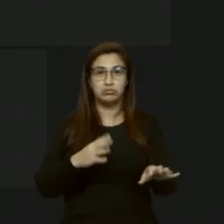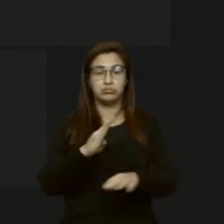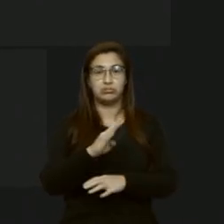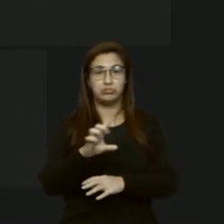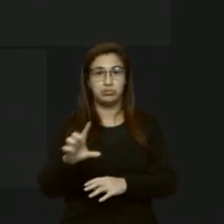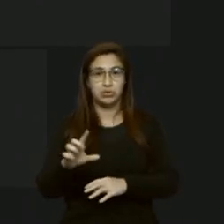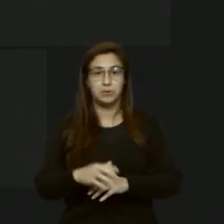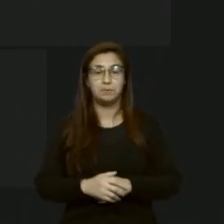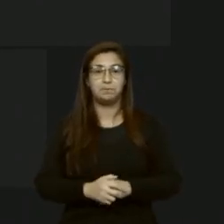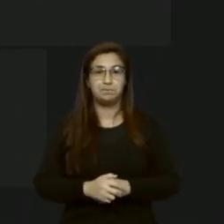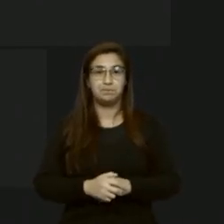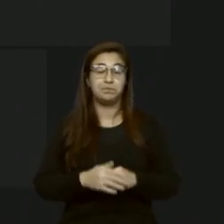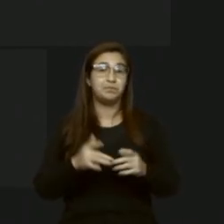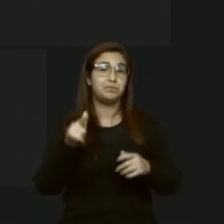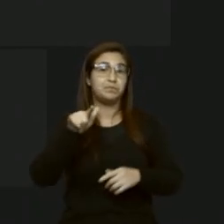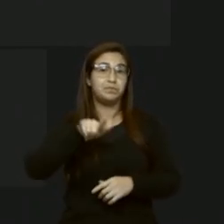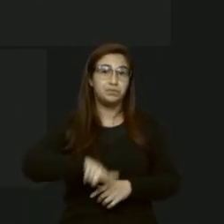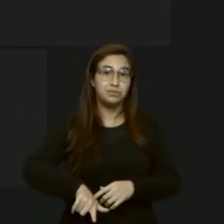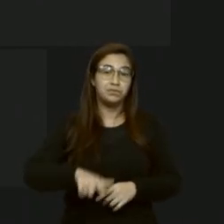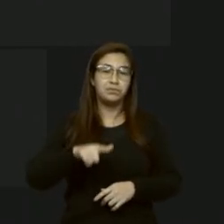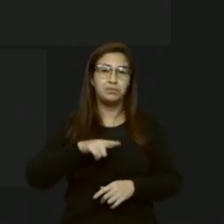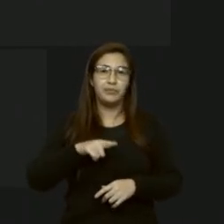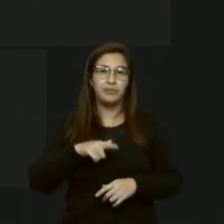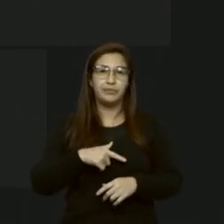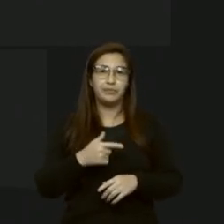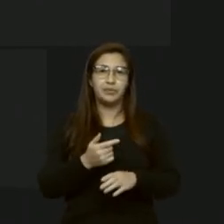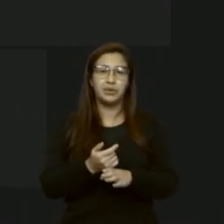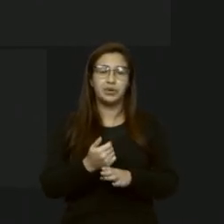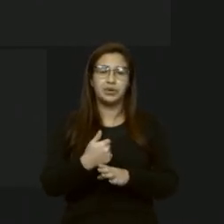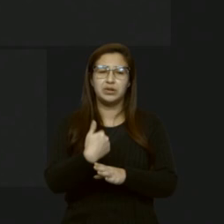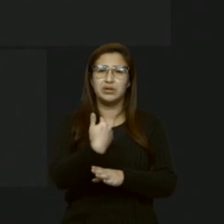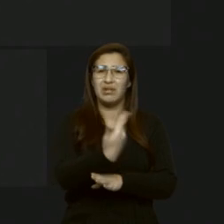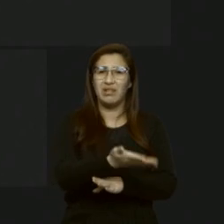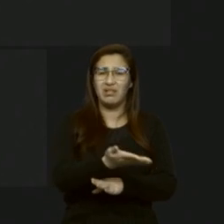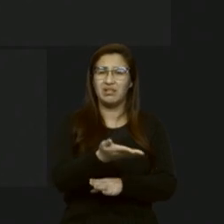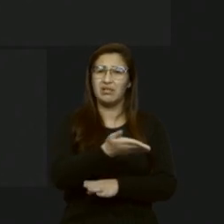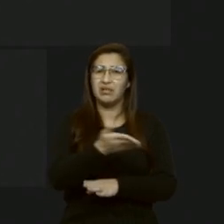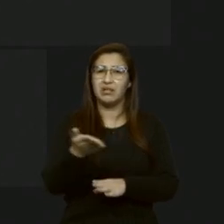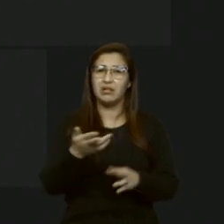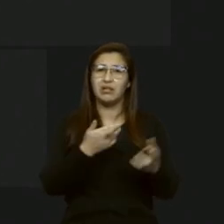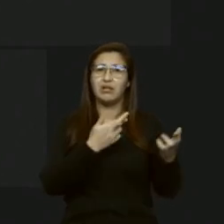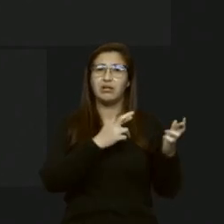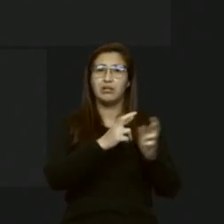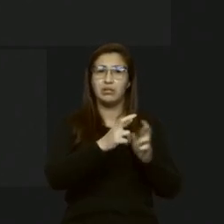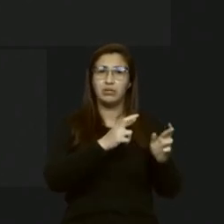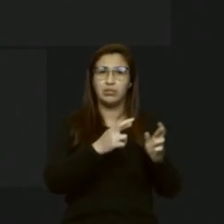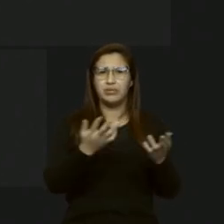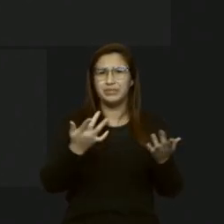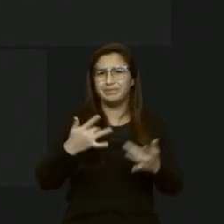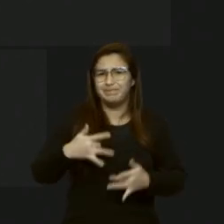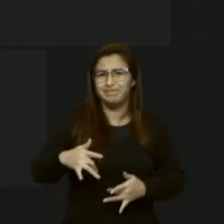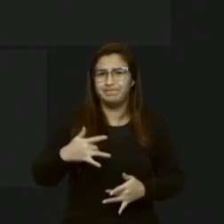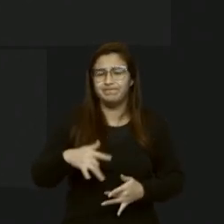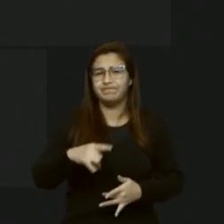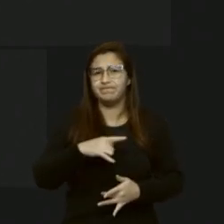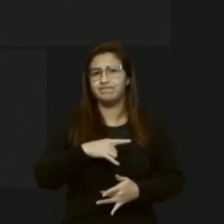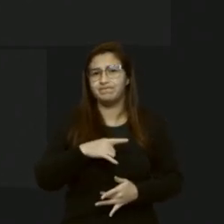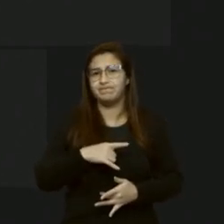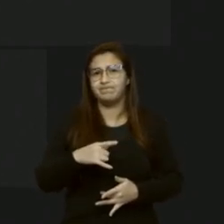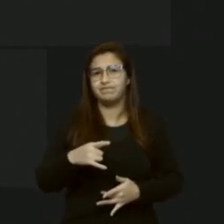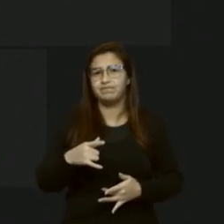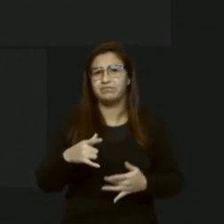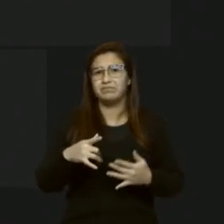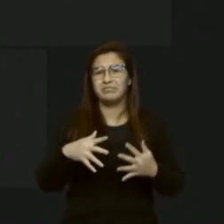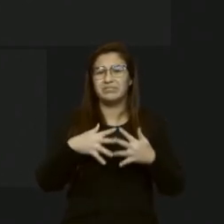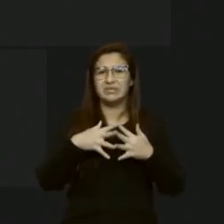aí nós temos aqui as laterais, realmente, numa situação dessa rodovia, numa situação lastimável, né? Numa situação caótica,